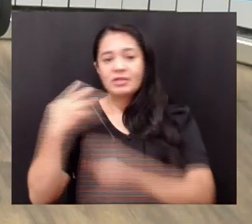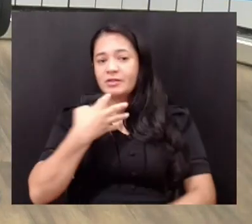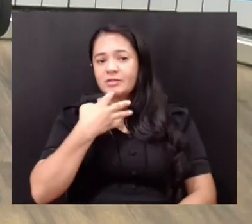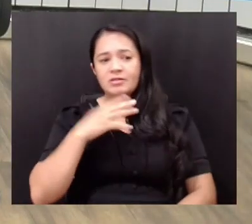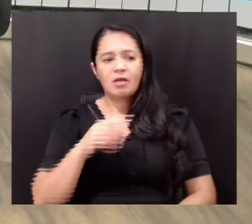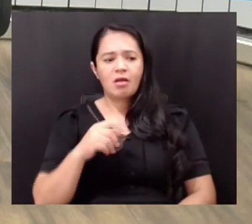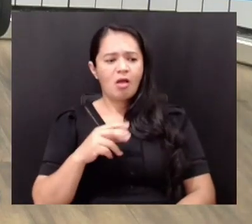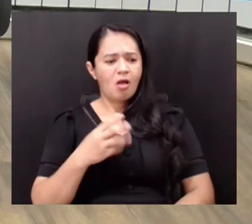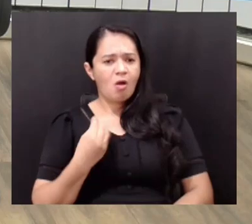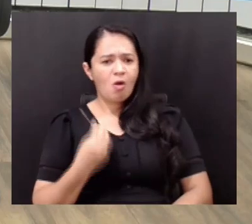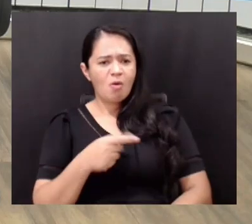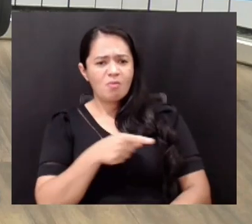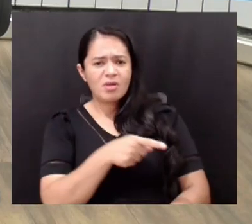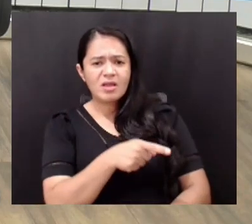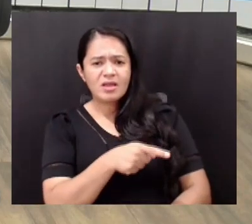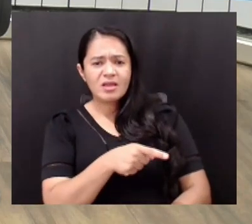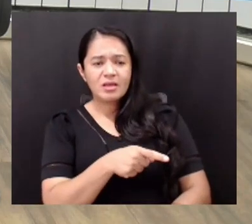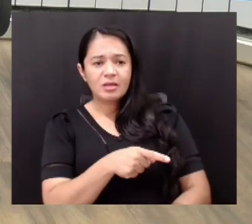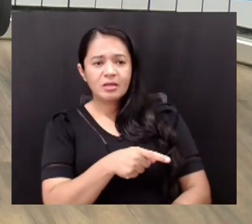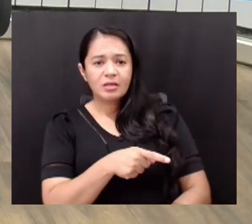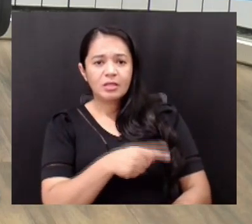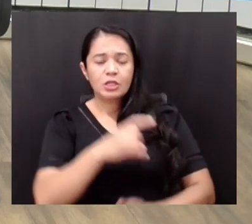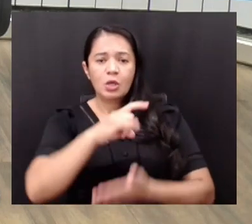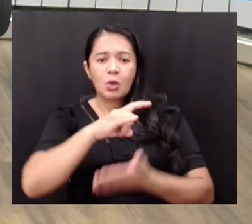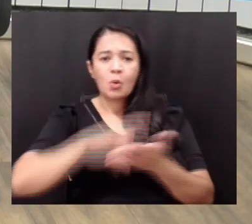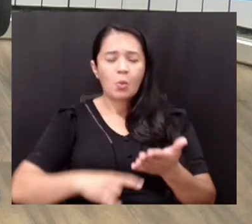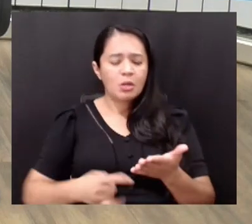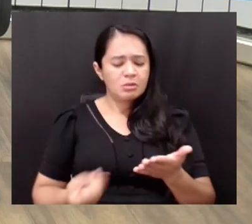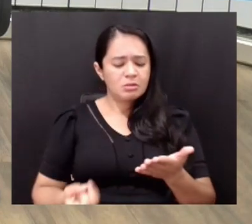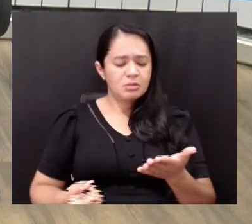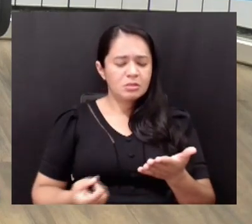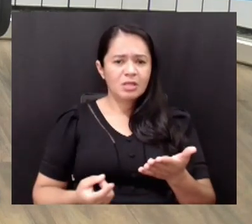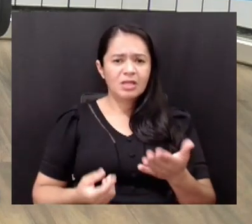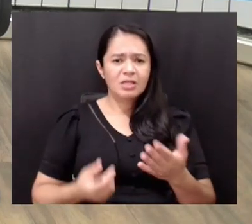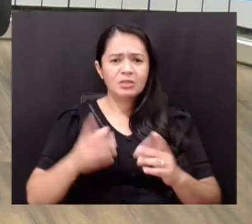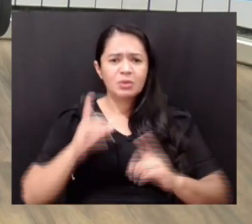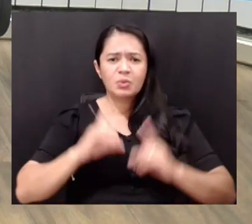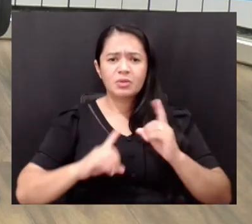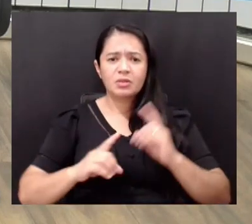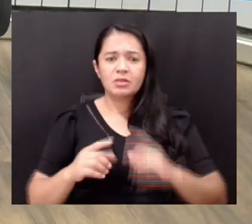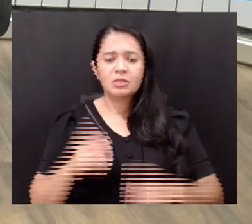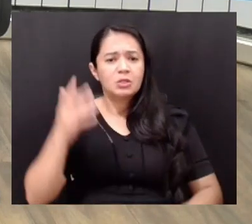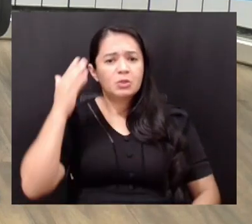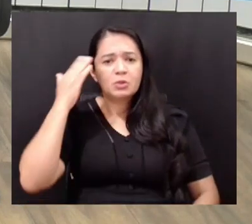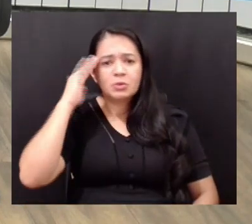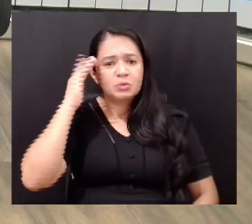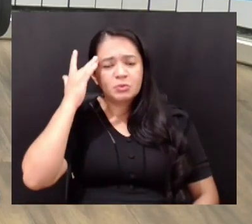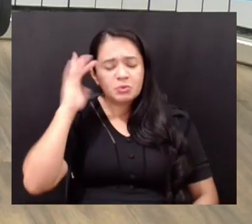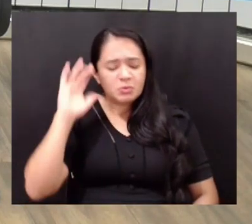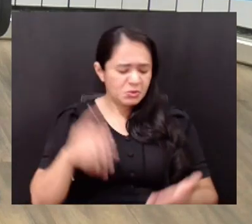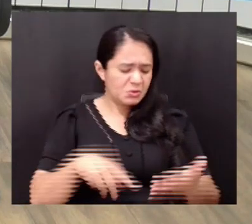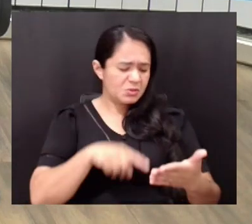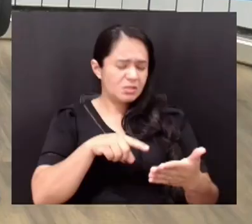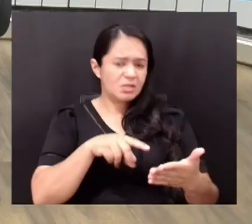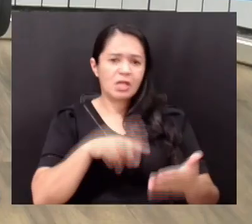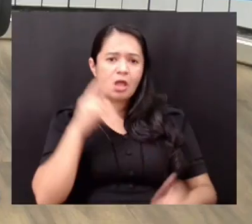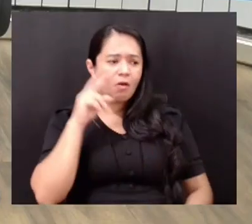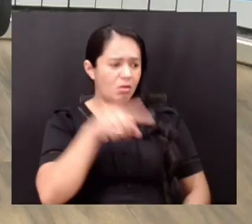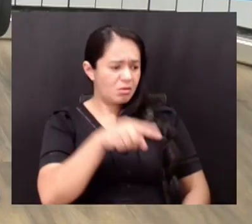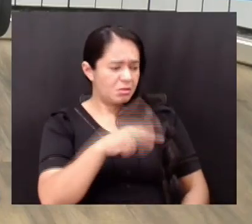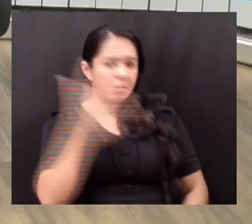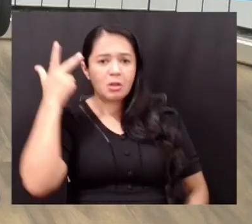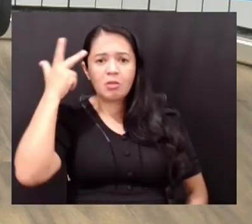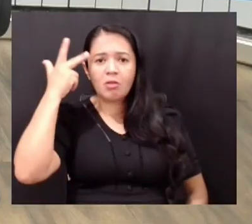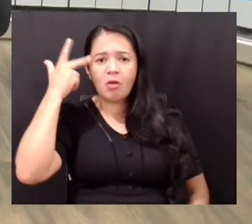fulano entregou um atestado de depressão, mas eu não entendo o que é isso, eu olho para ele está normal. Justamente